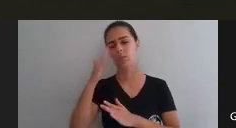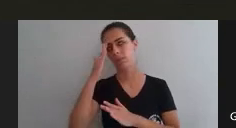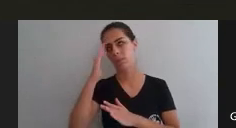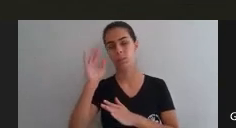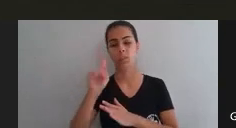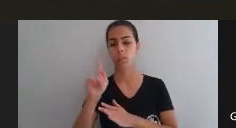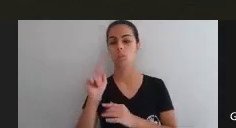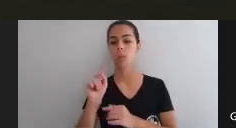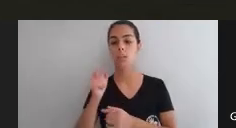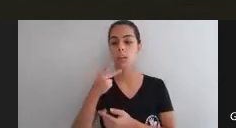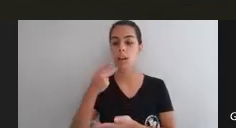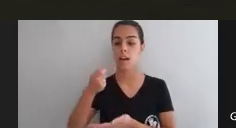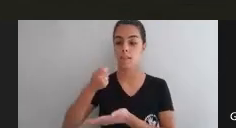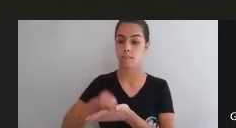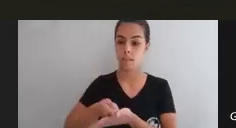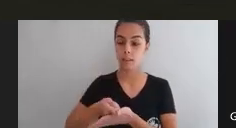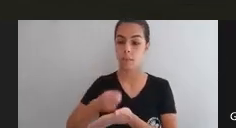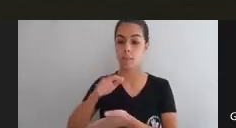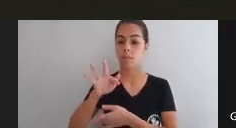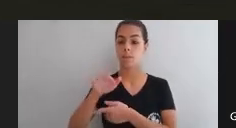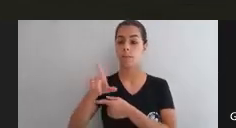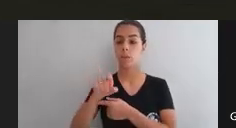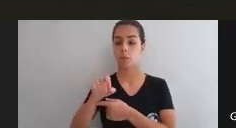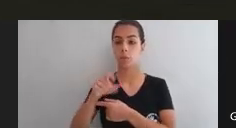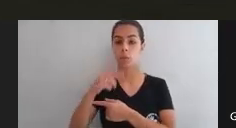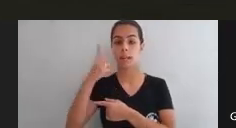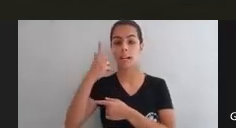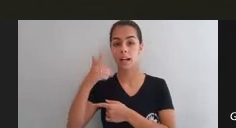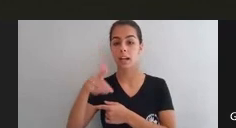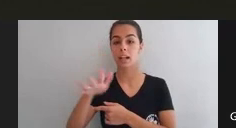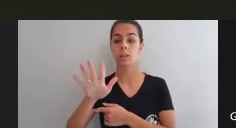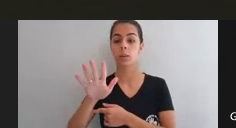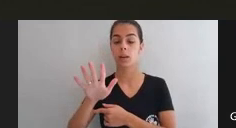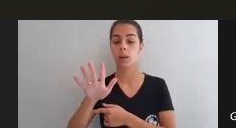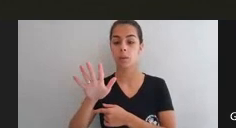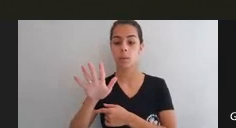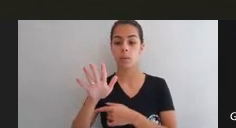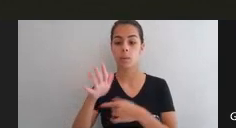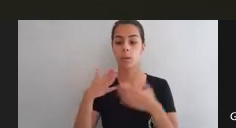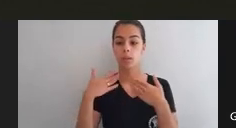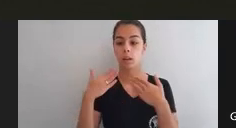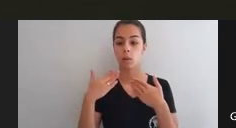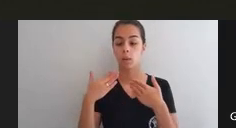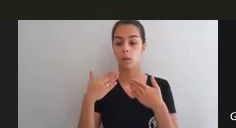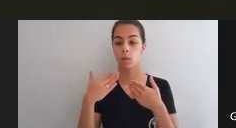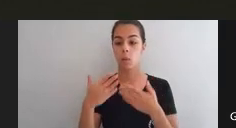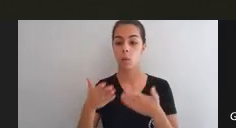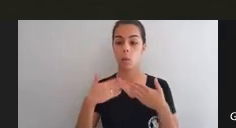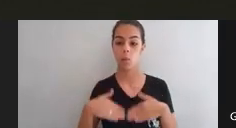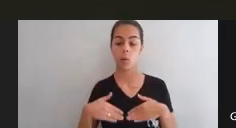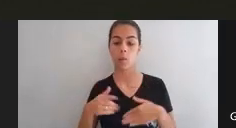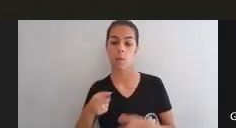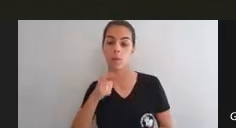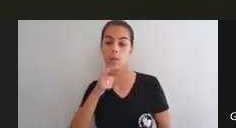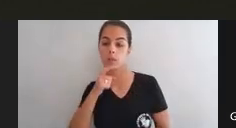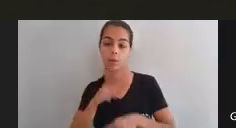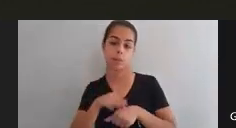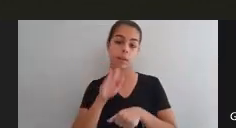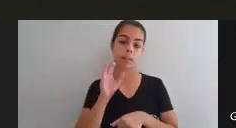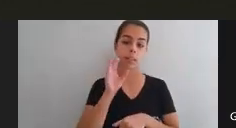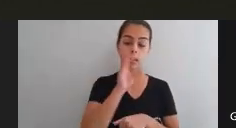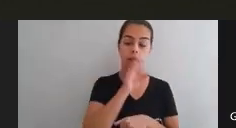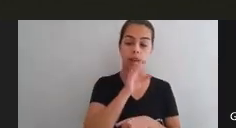está afirmando que o fluxo natural de calor de um Bem, corpo assim, mais frio para um corpo mais quente. Então, tipo,